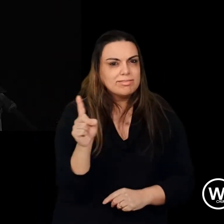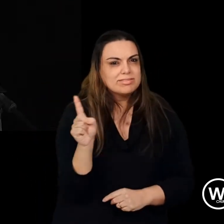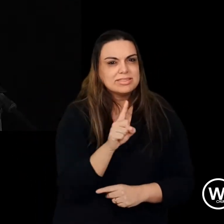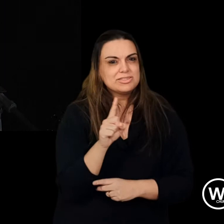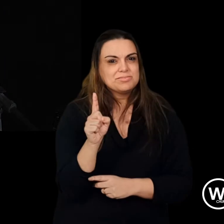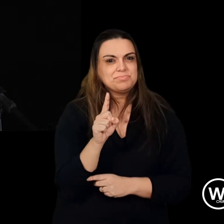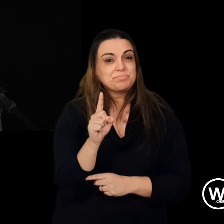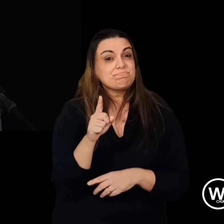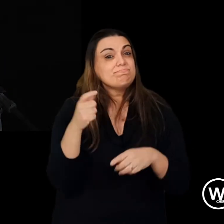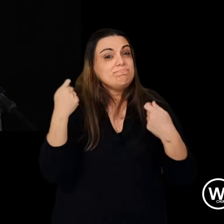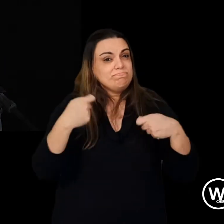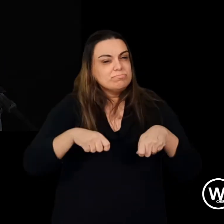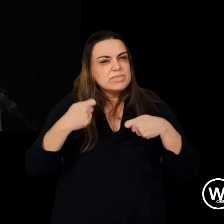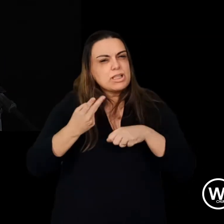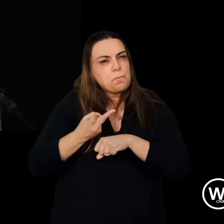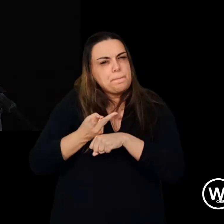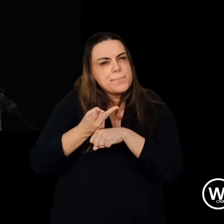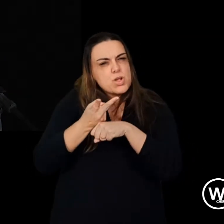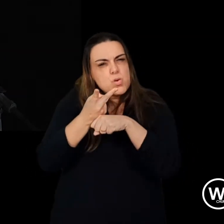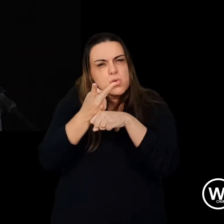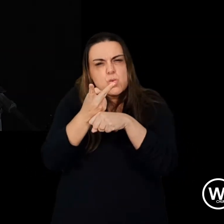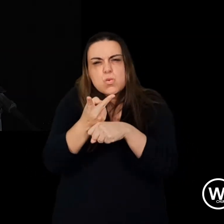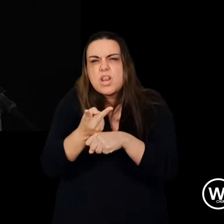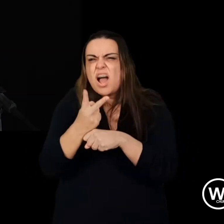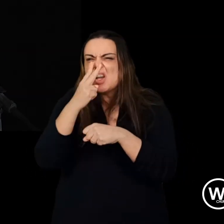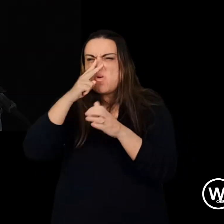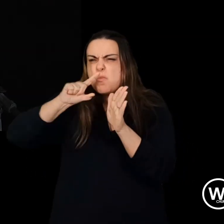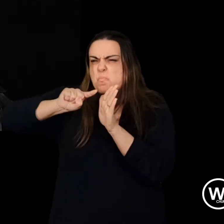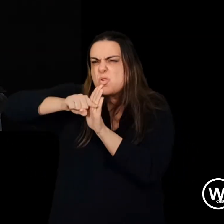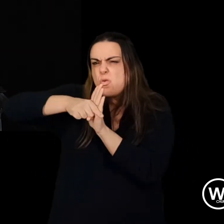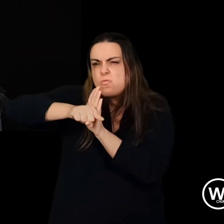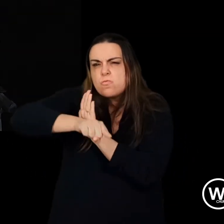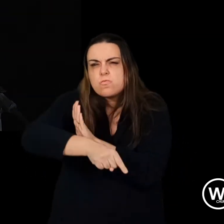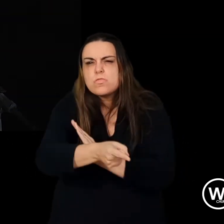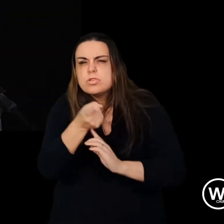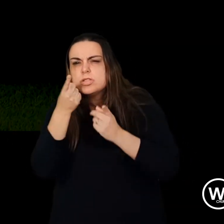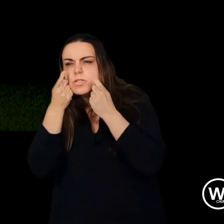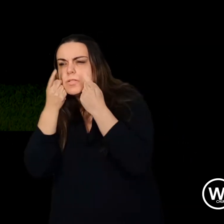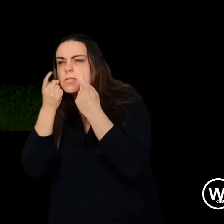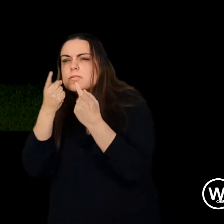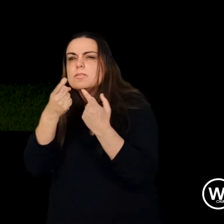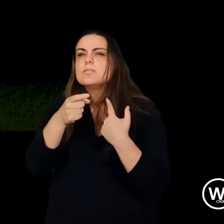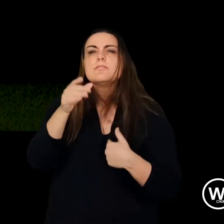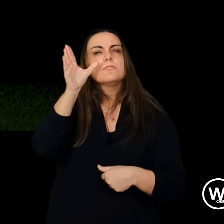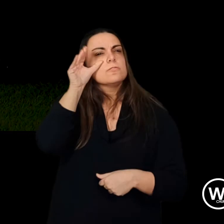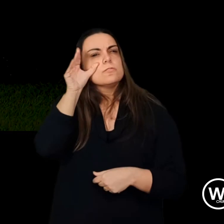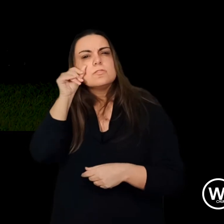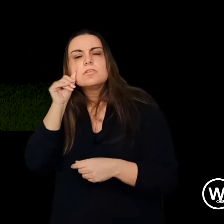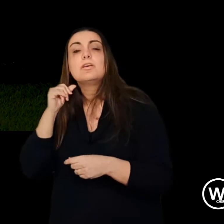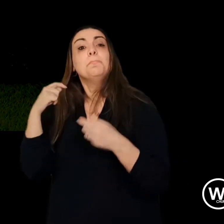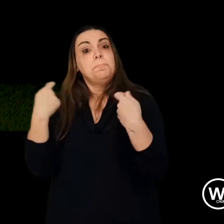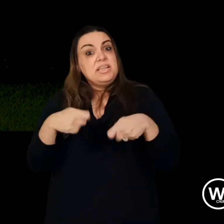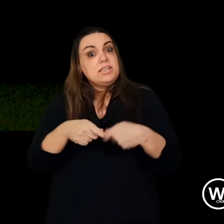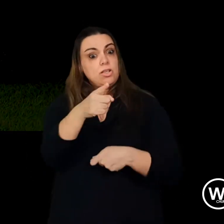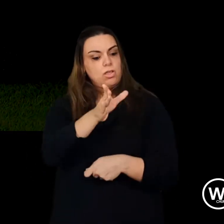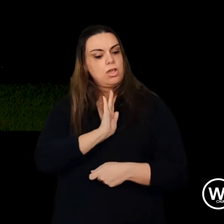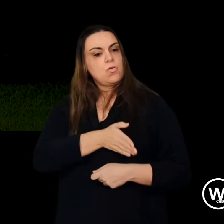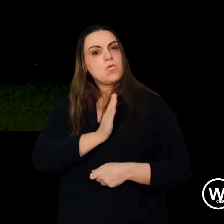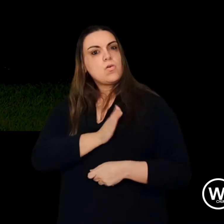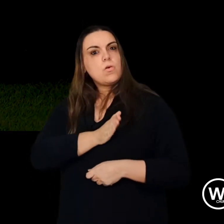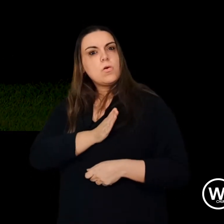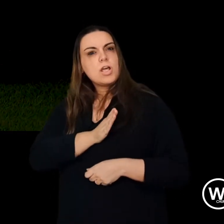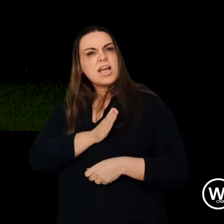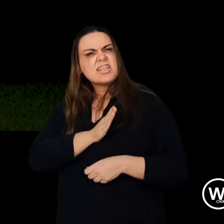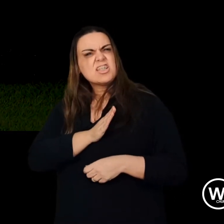clique. Precisa procurar como quem procura um tesouro perdido. E o versículo 12 vai dizer: inclina o seu coração para